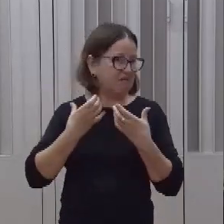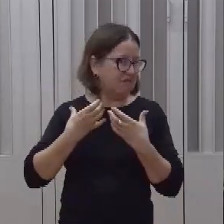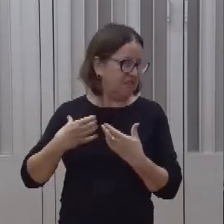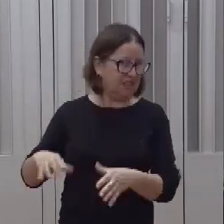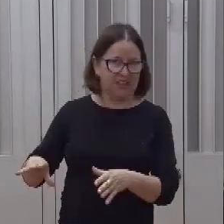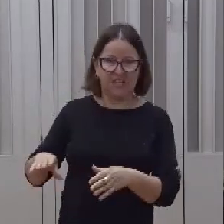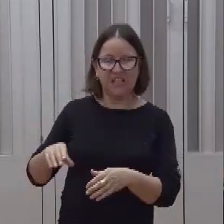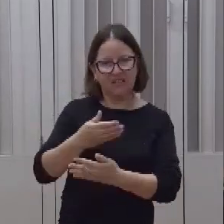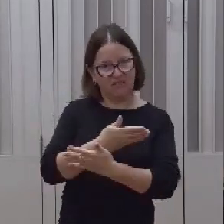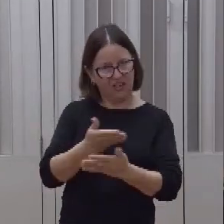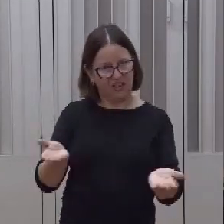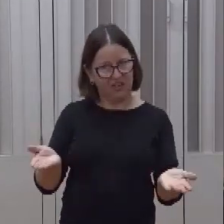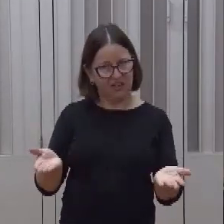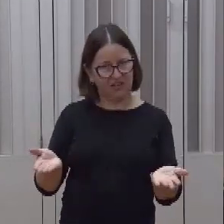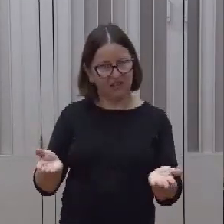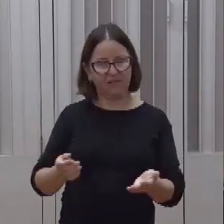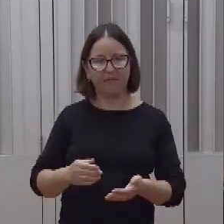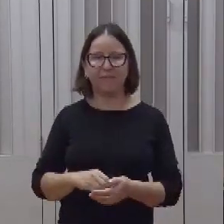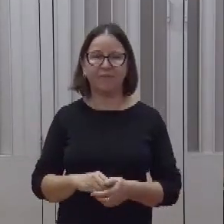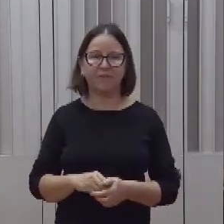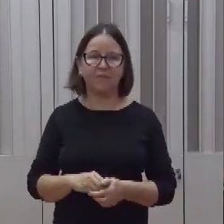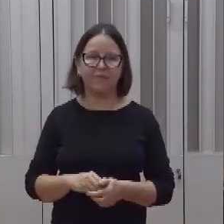palavras.